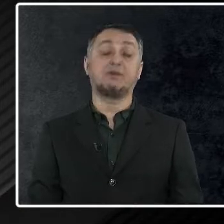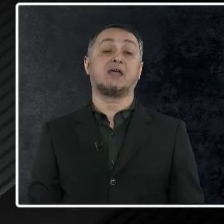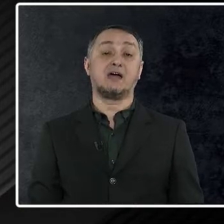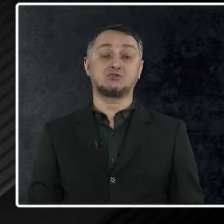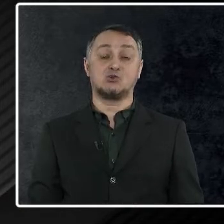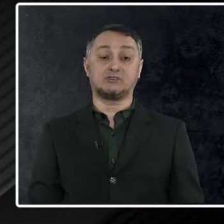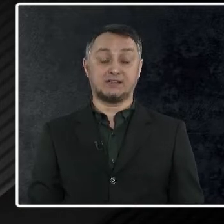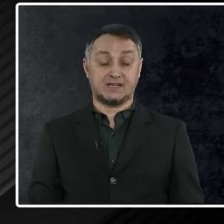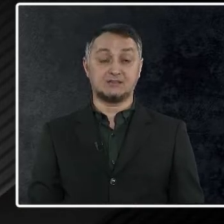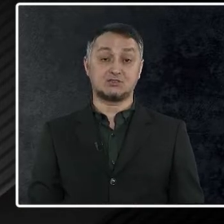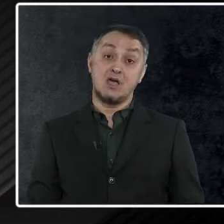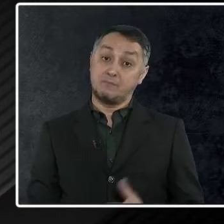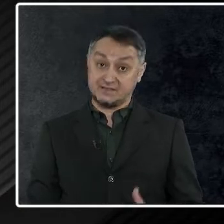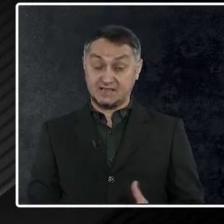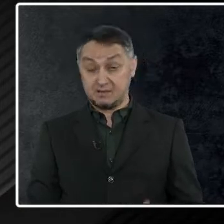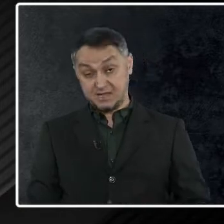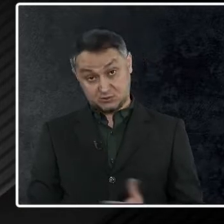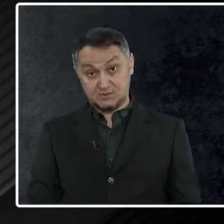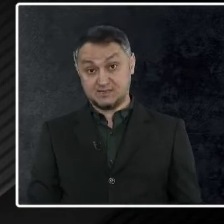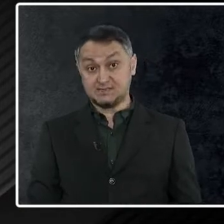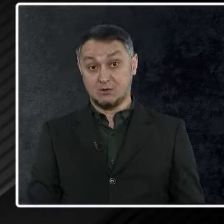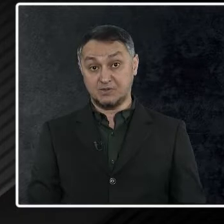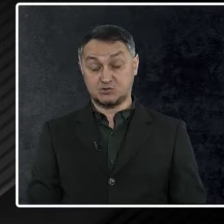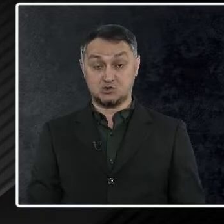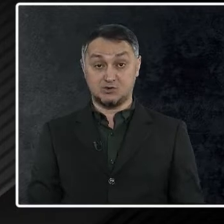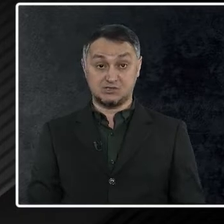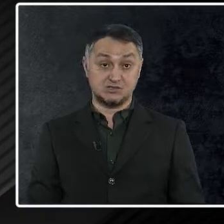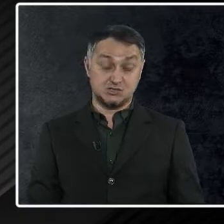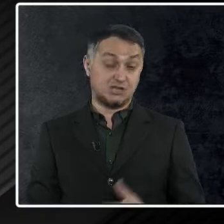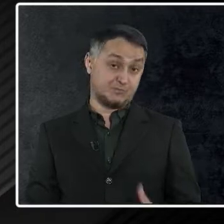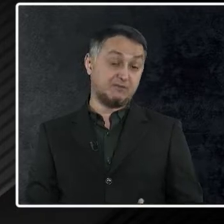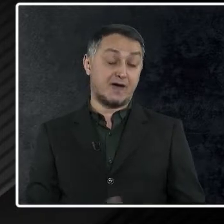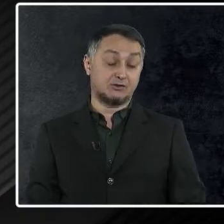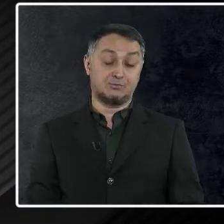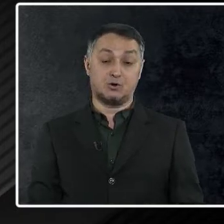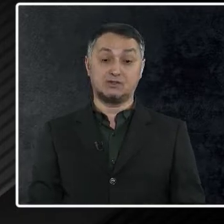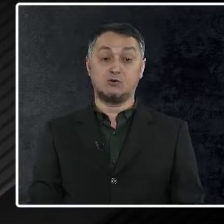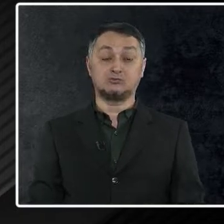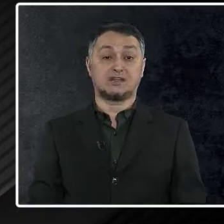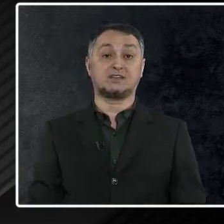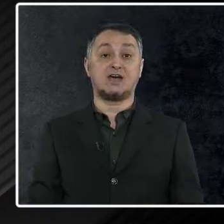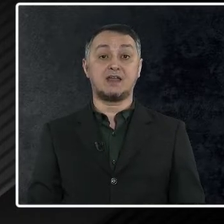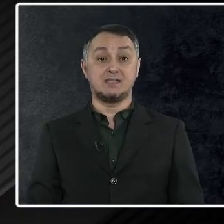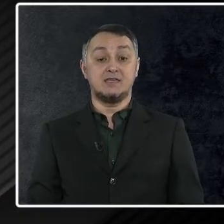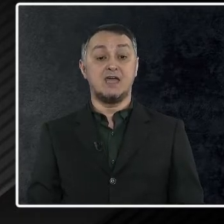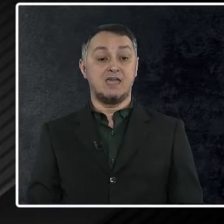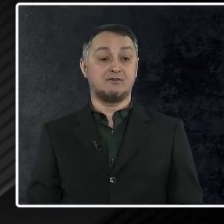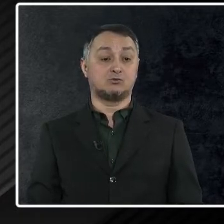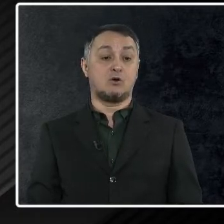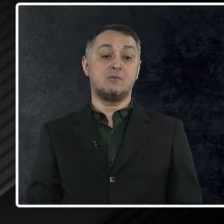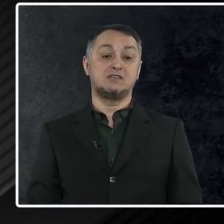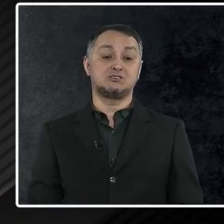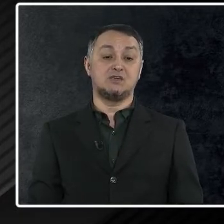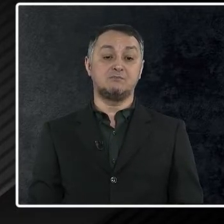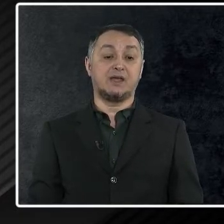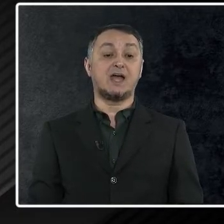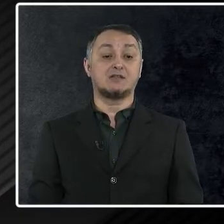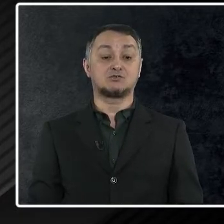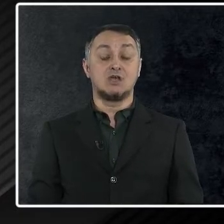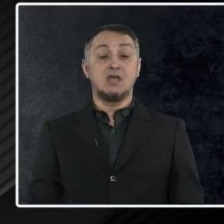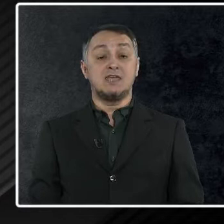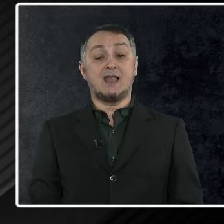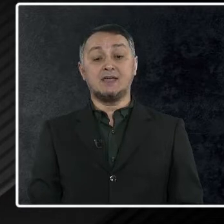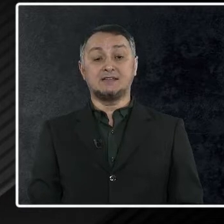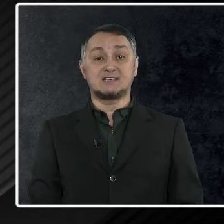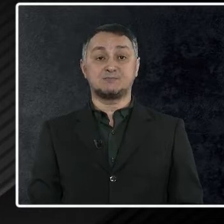de empregados contratados pelas agremiações que são pessoas jurídicas de direito privado. Podem contratar aí, eventualmente,